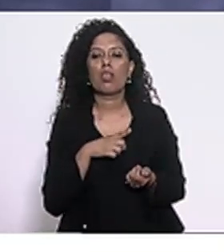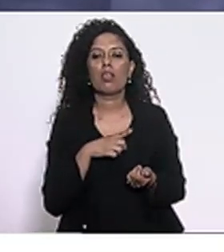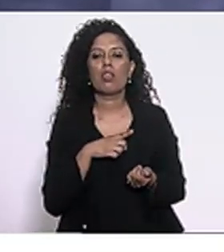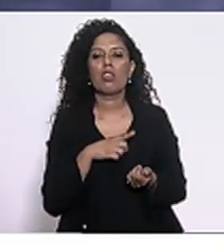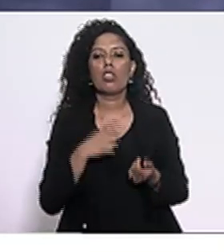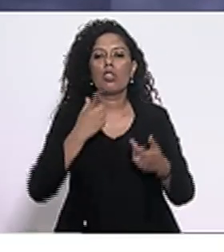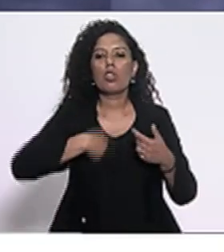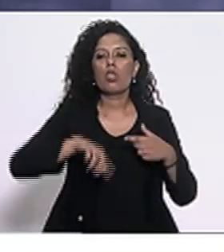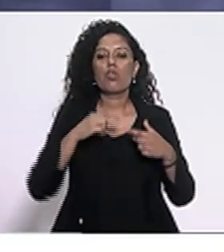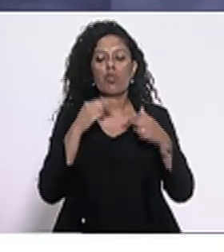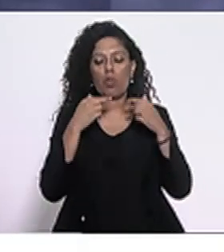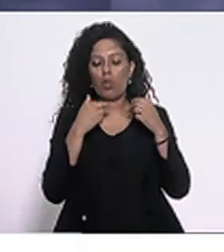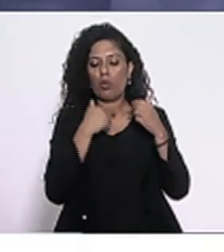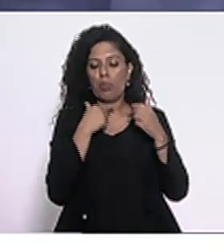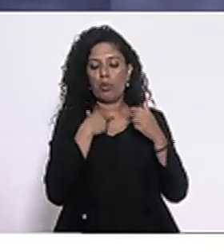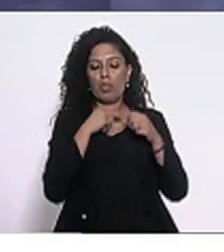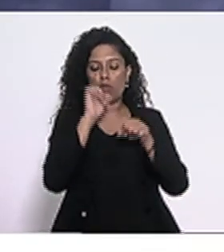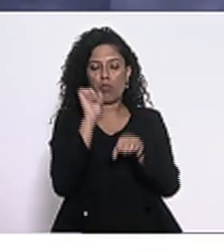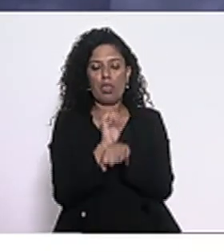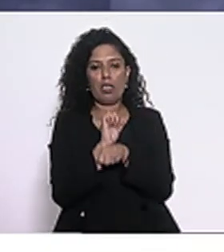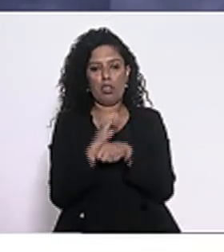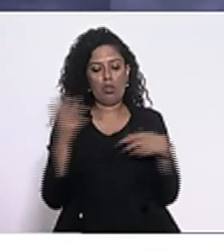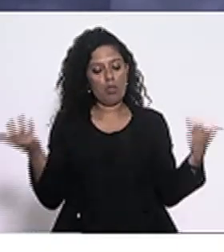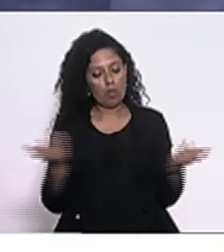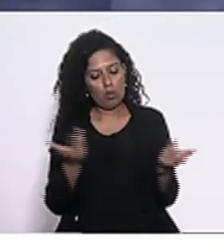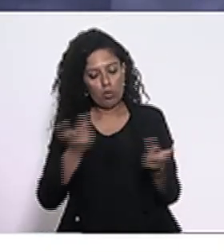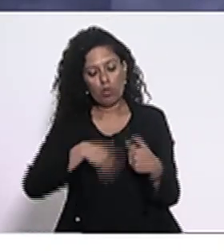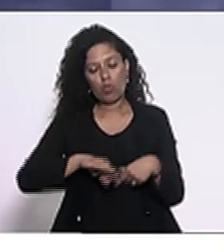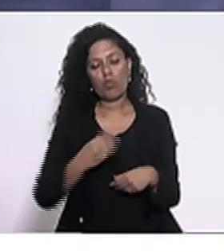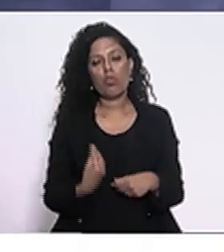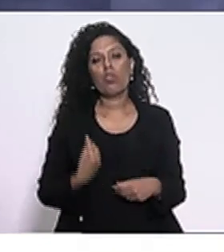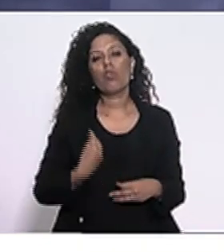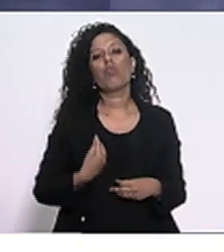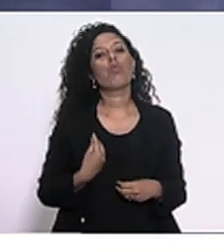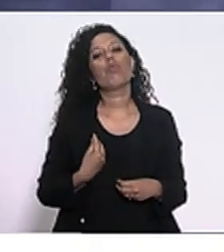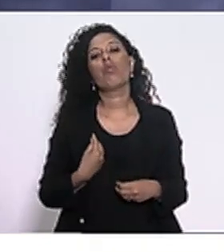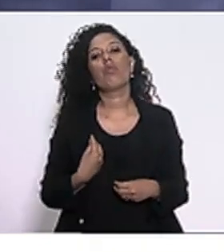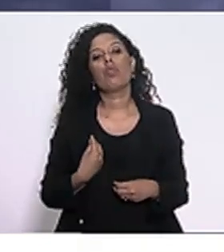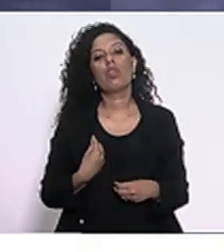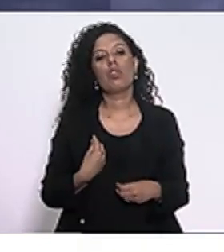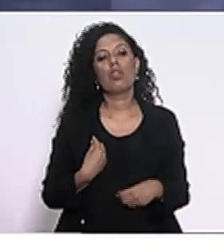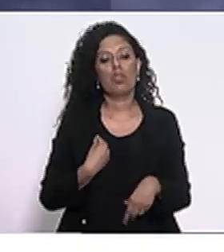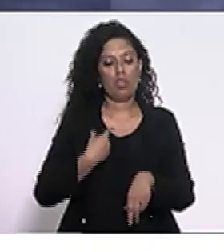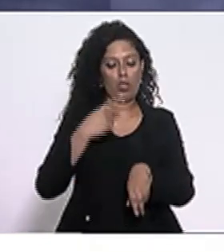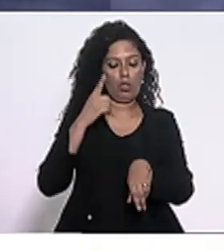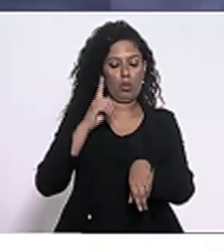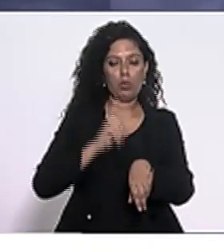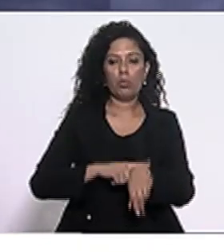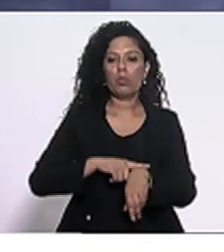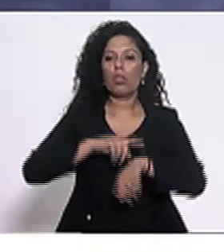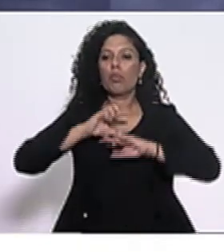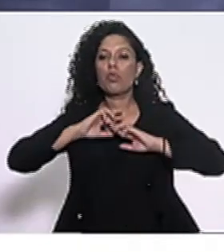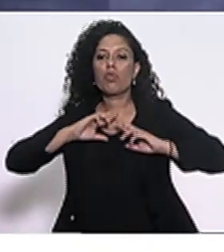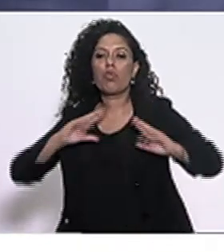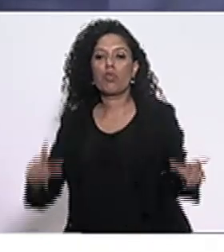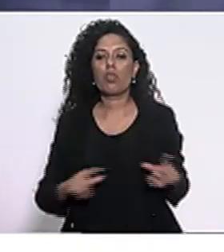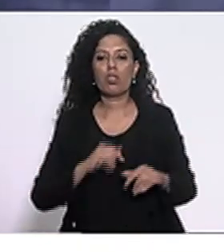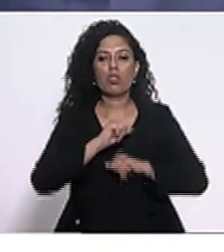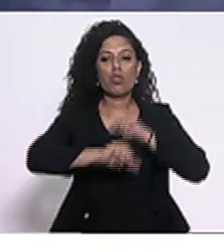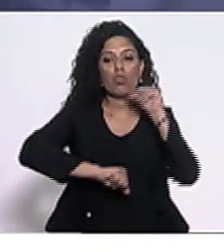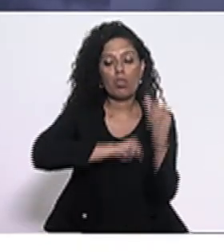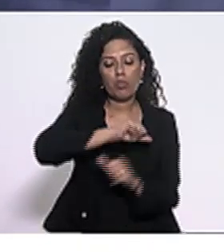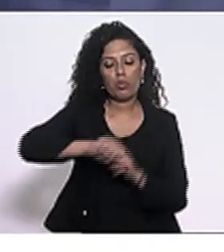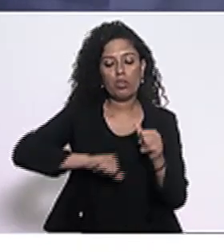não podemos ficar para trás. Nós estamos hoje vivendo uma outra etapa da revolução da informática ou da tecnologia